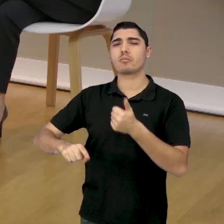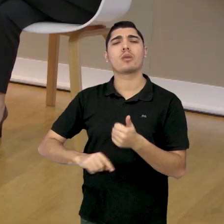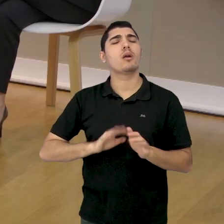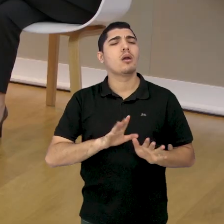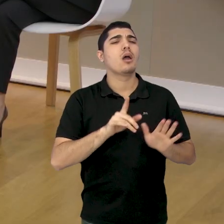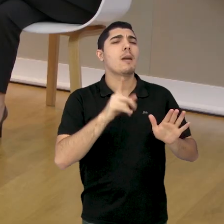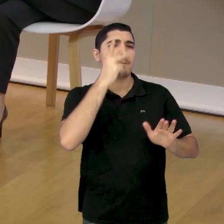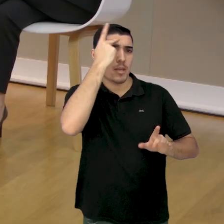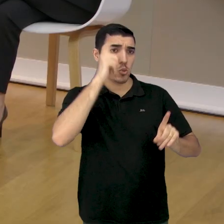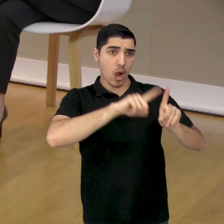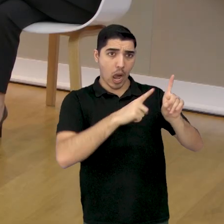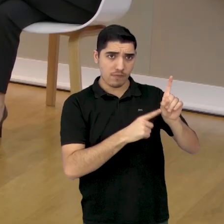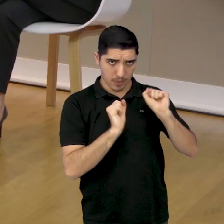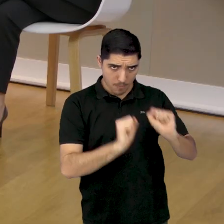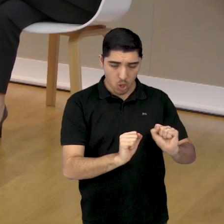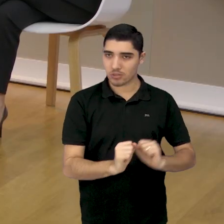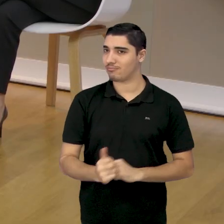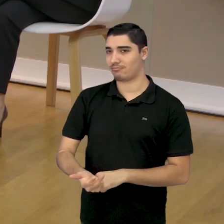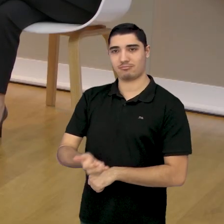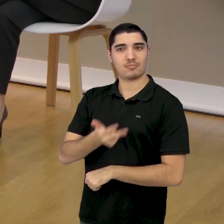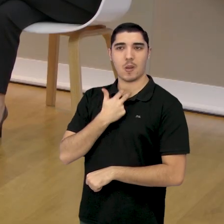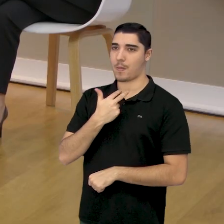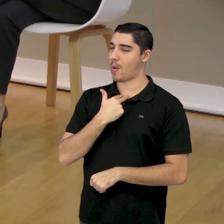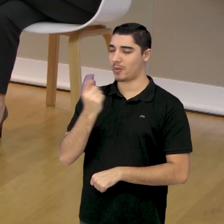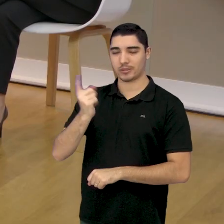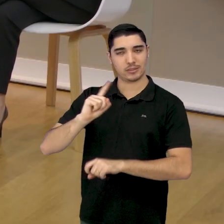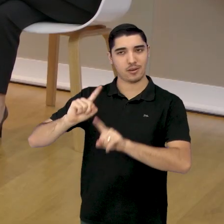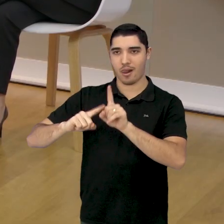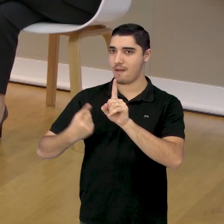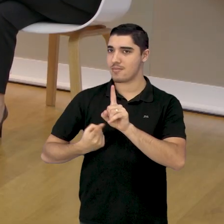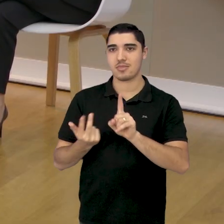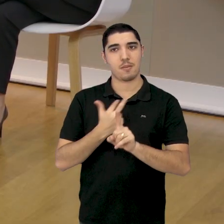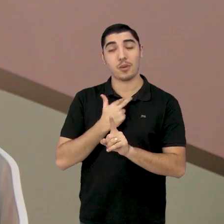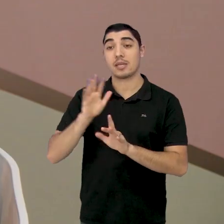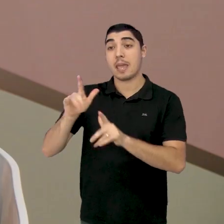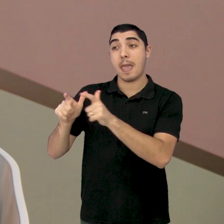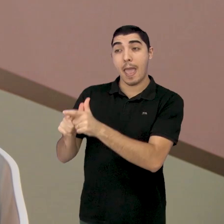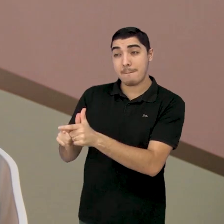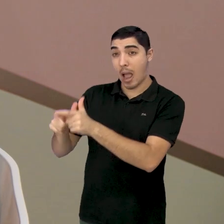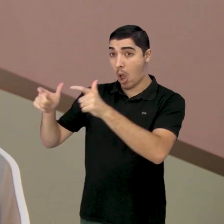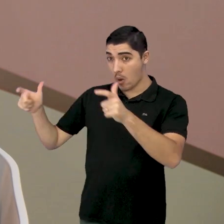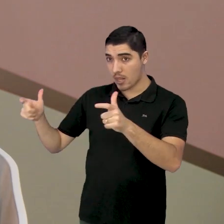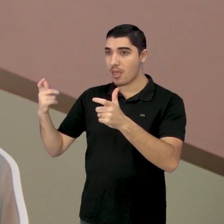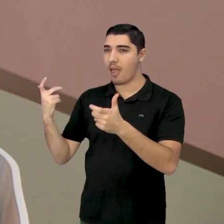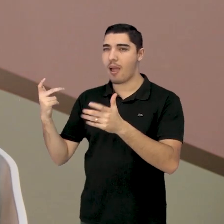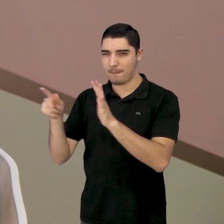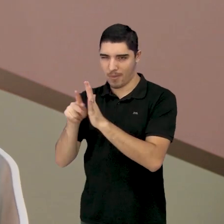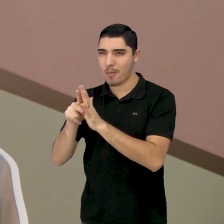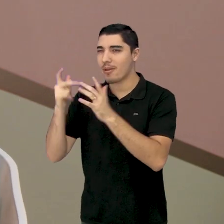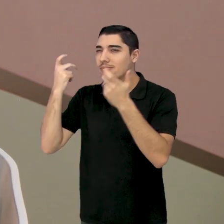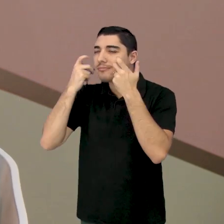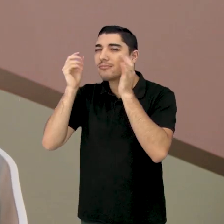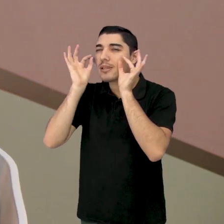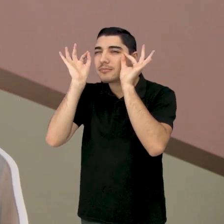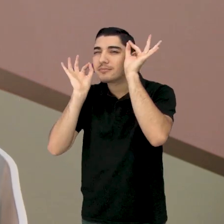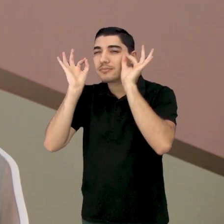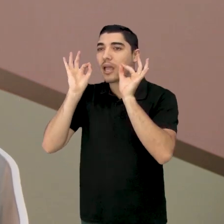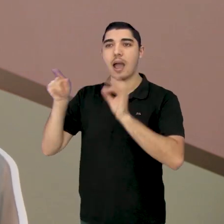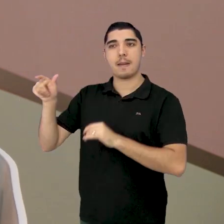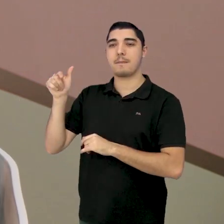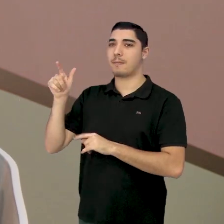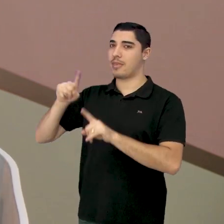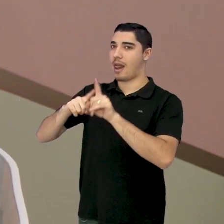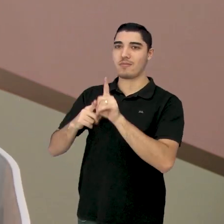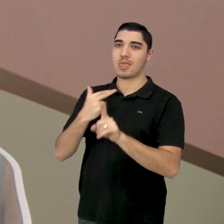Entendi. Gestante, pode? Não, gestante não pode fazer toxina botulínica e a maioria dos procedimentos hoje no consultório de estética, né?